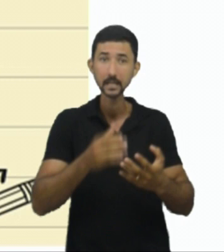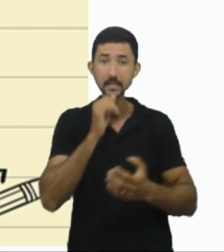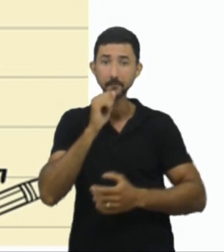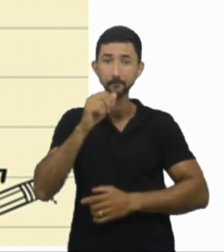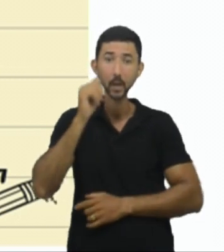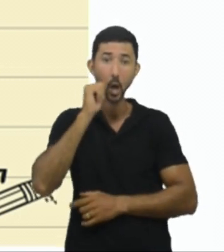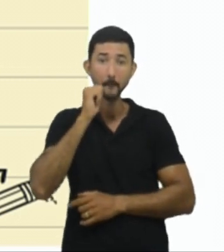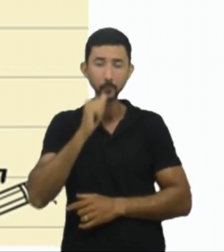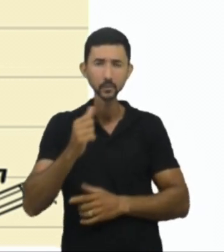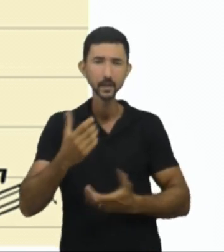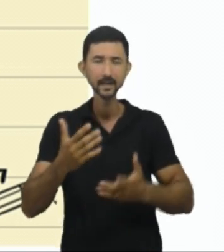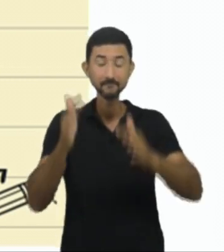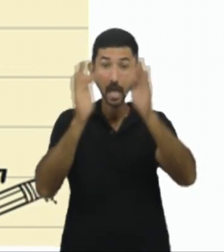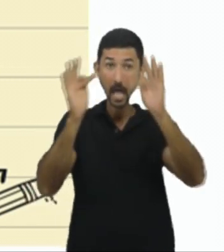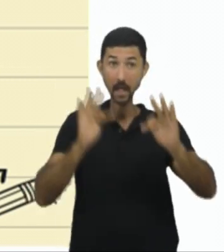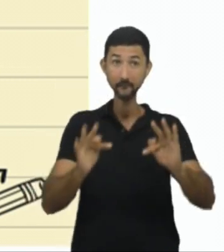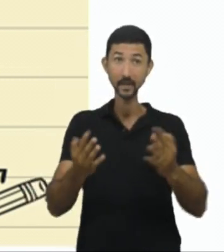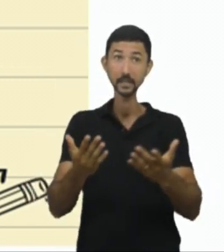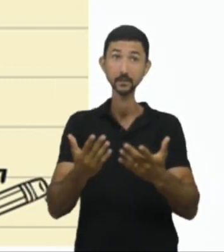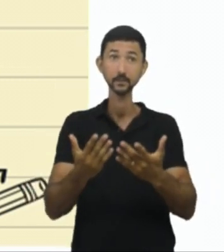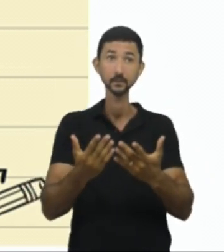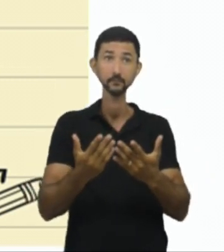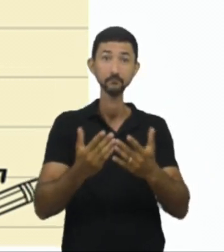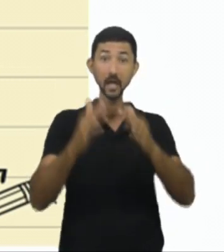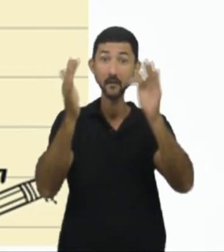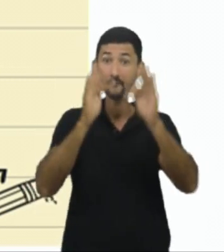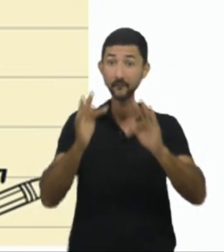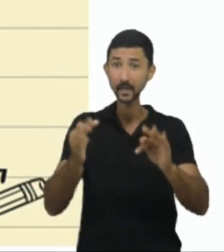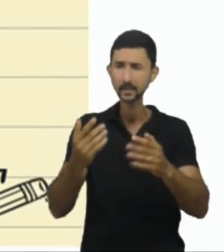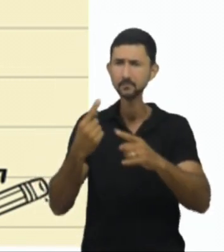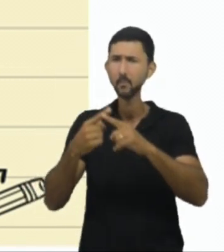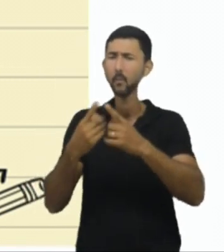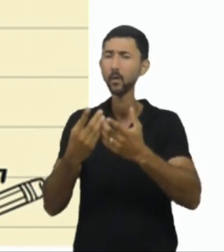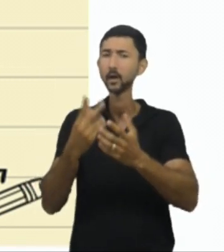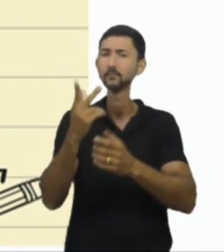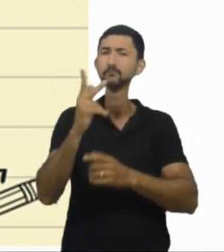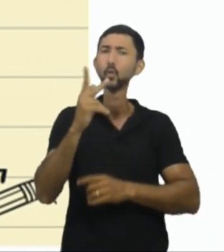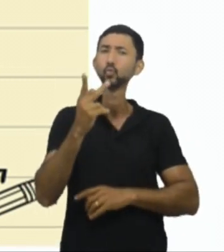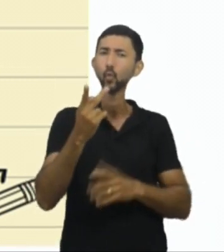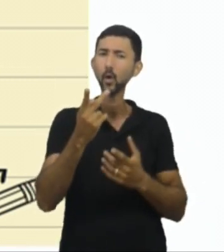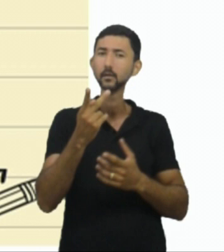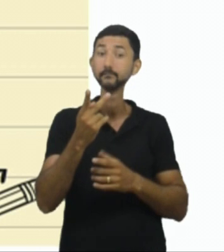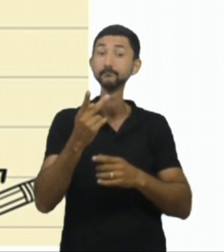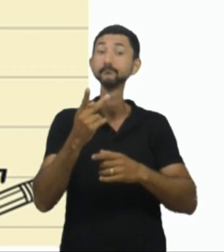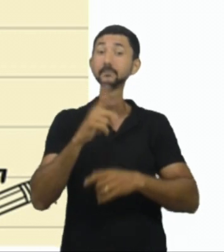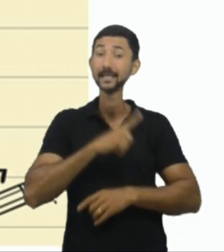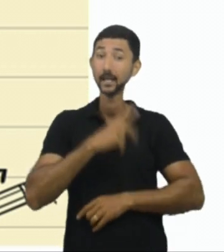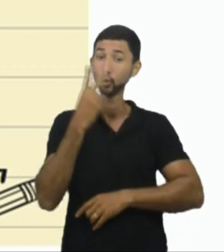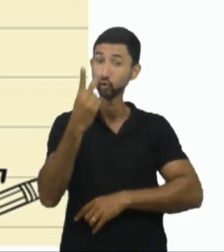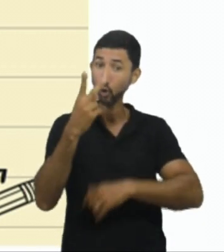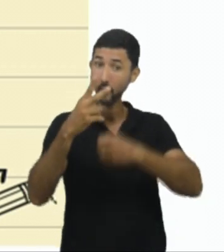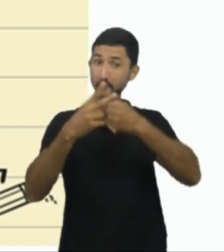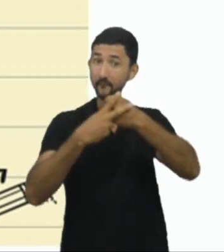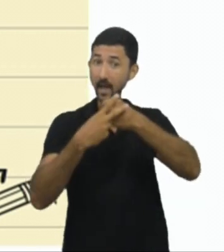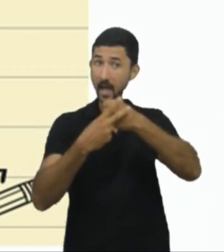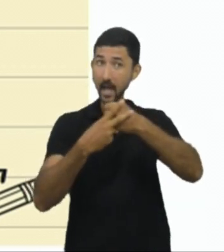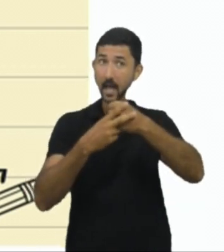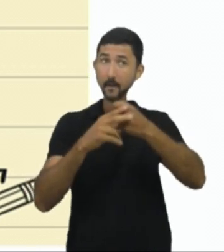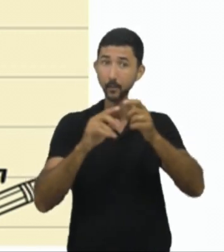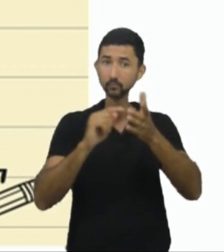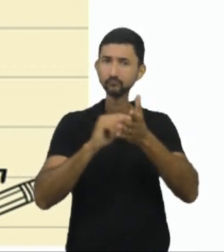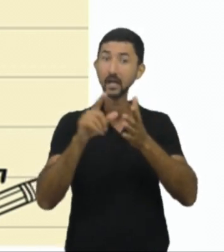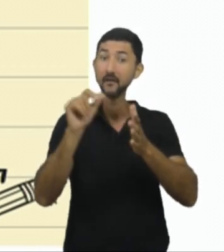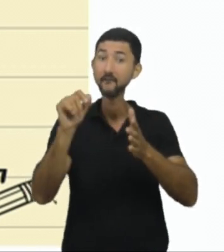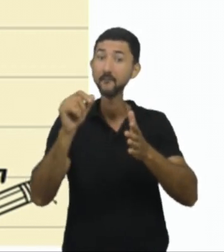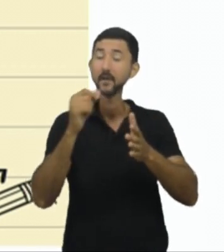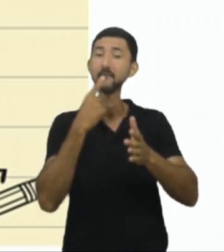era feliz porque enxergava. Vou repetir. Por que que eu tenho duas orações? Porque eu tenho dois verbos que estão